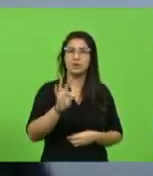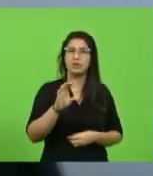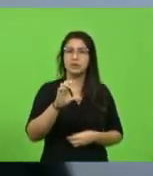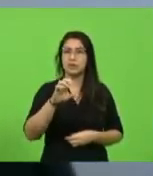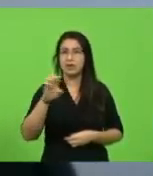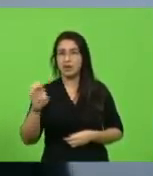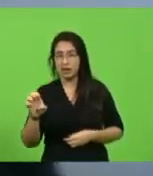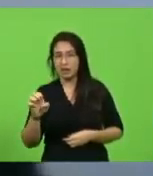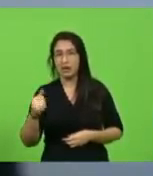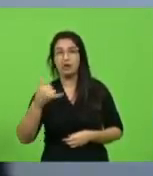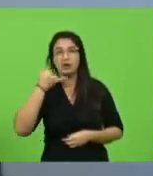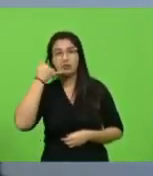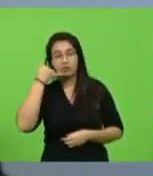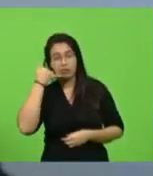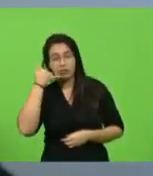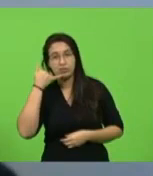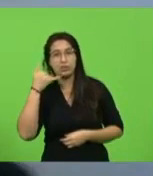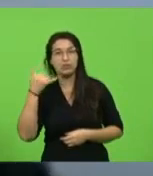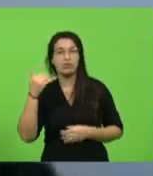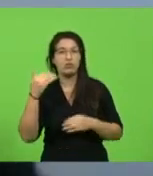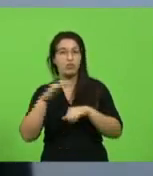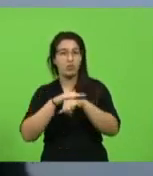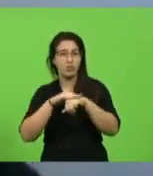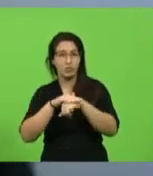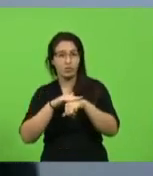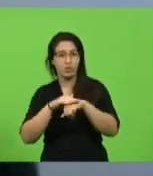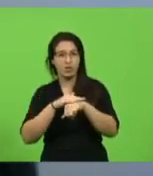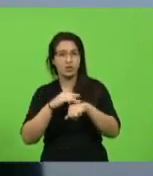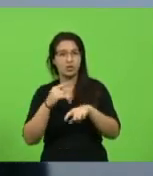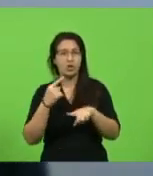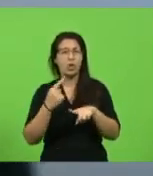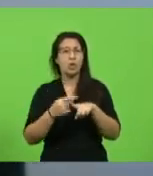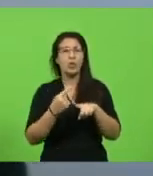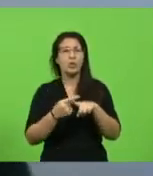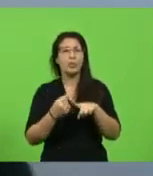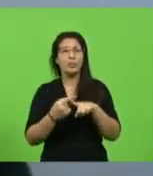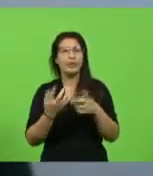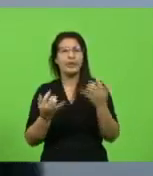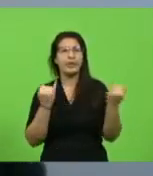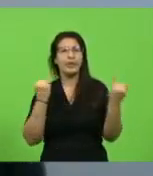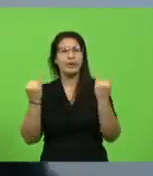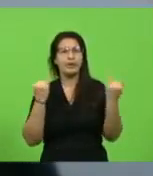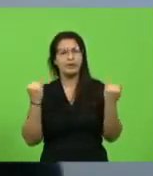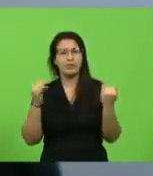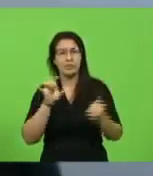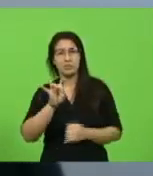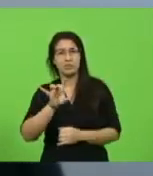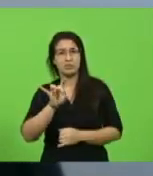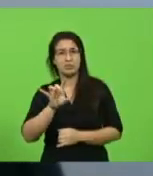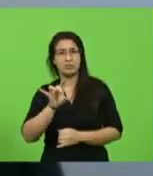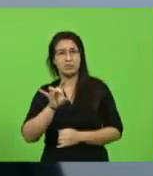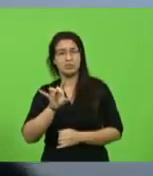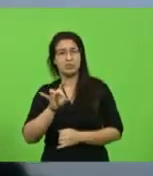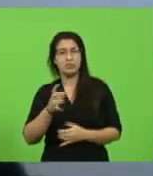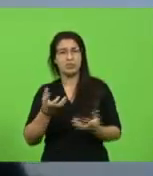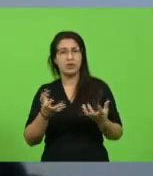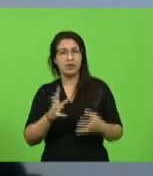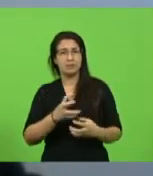e após formalizou. Por que gostaria dessas informações se só quis guardá-las para